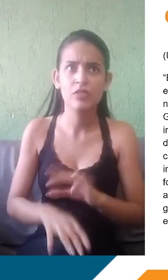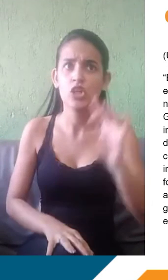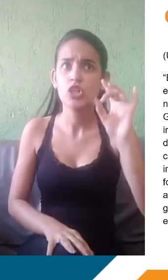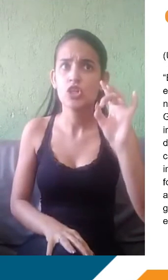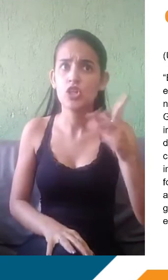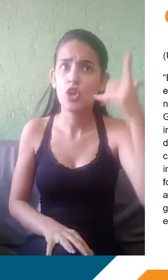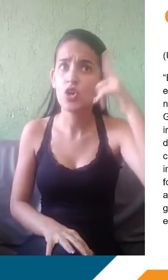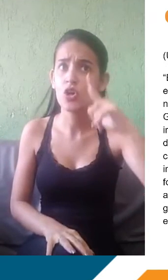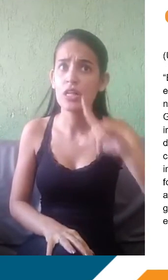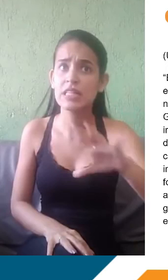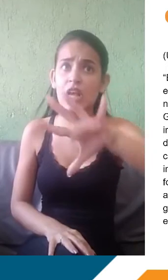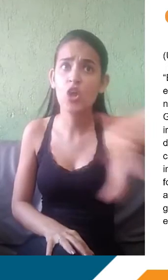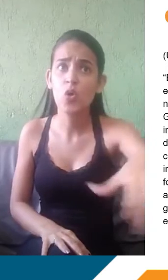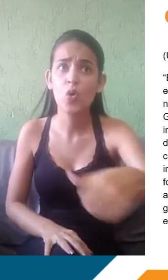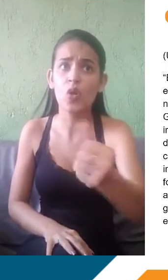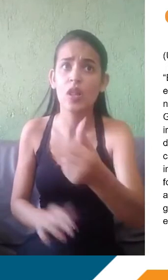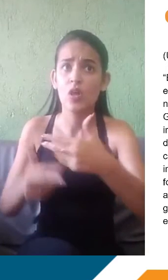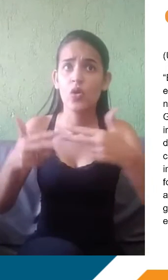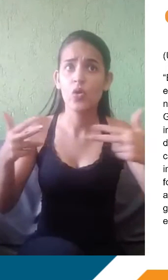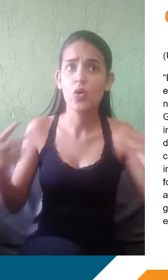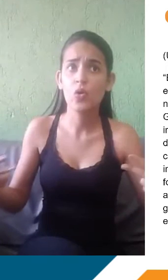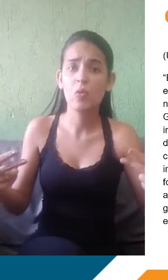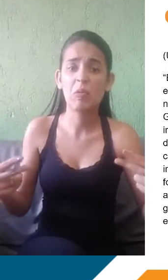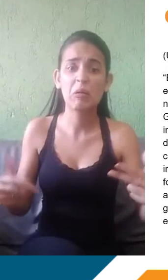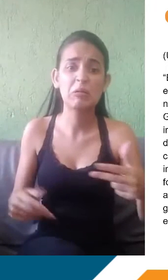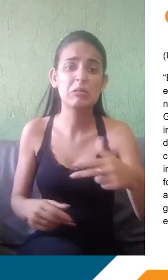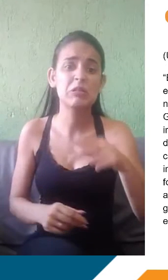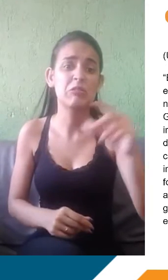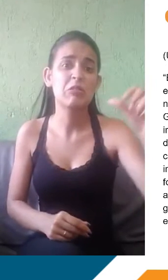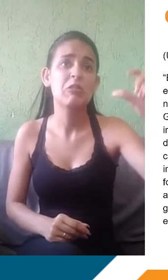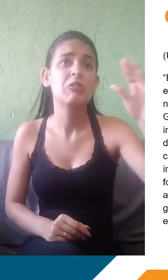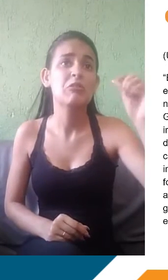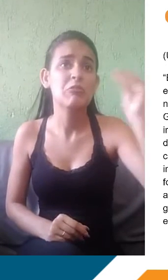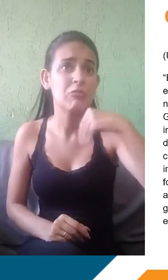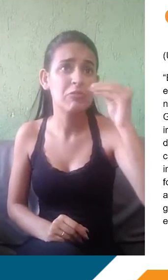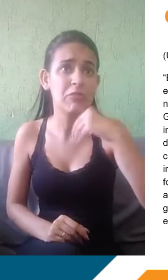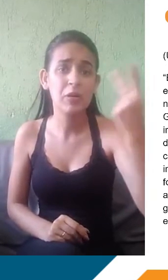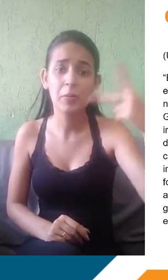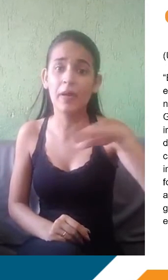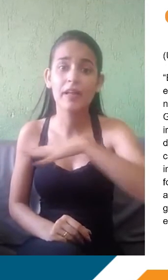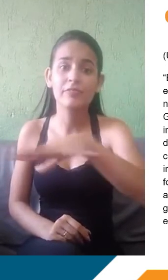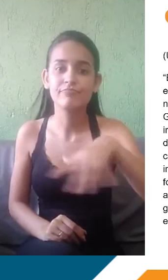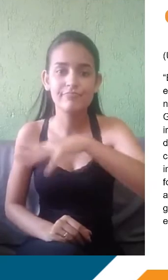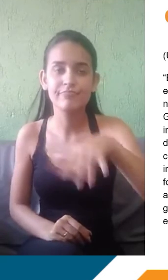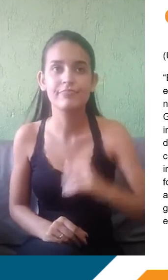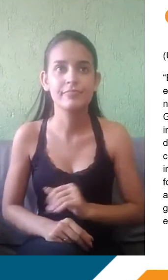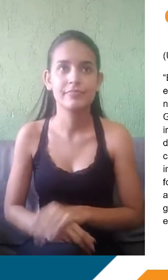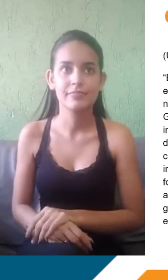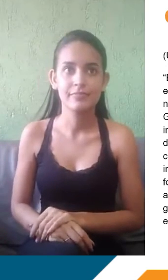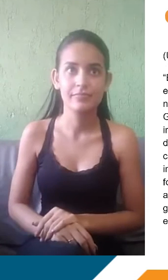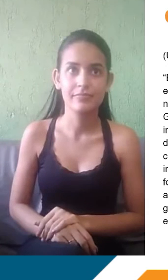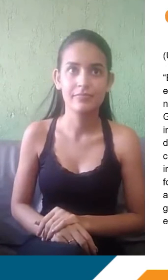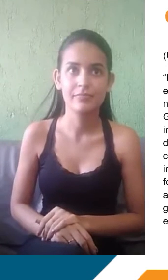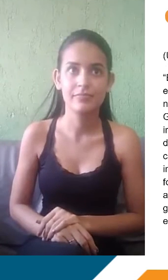para generalizar. Trecho retirado das linhas 6 a 9. Esse trecho se refere à